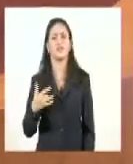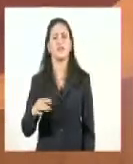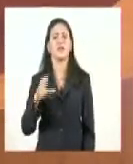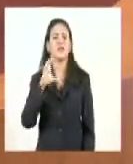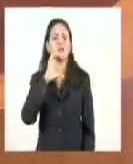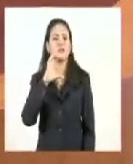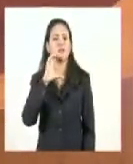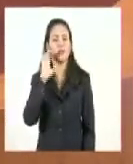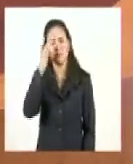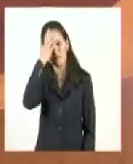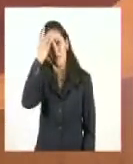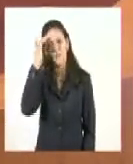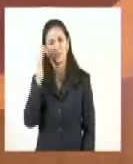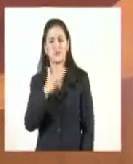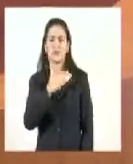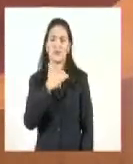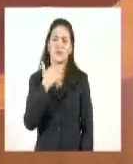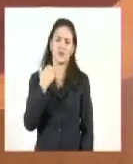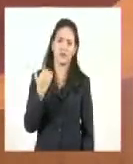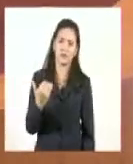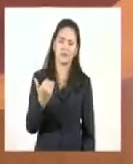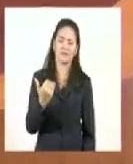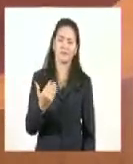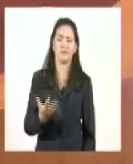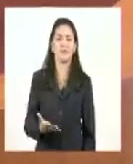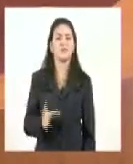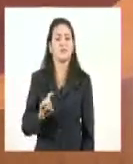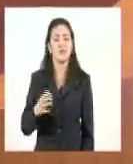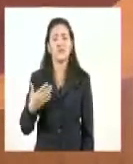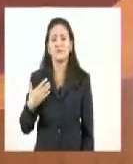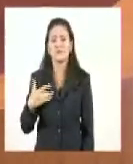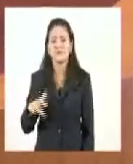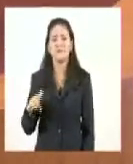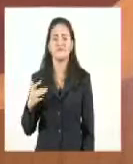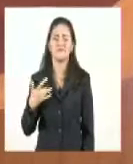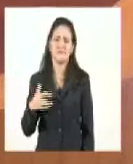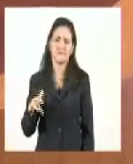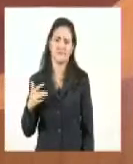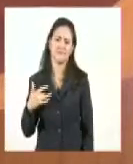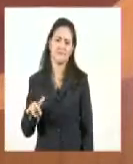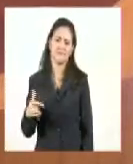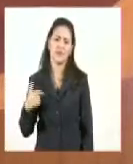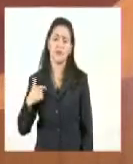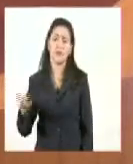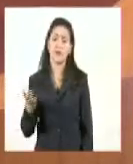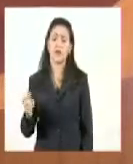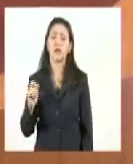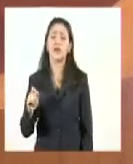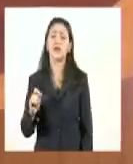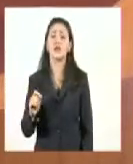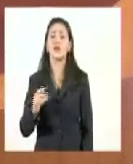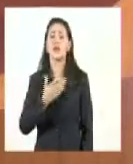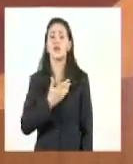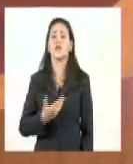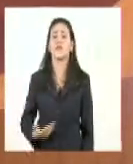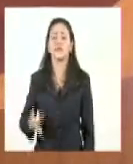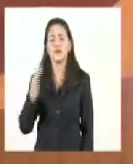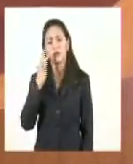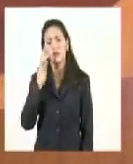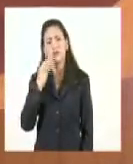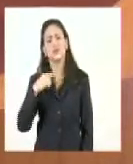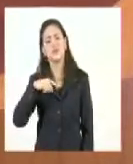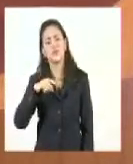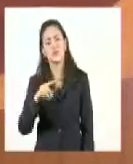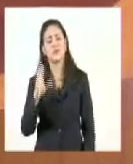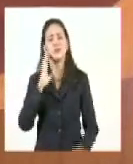Coroatá. Ao menos lamentado. Eu queria que o governador fosse para o Twitter, para o Facebook.